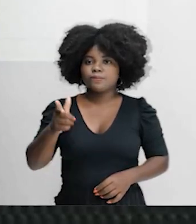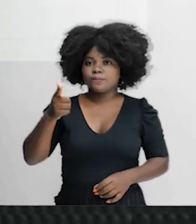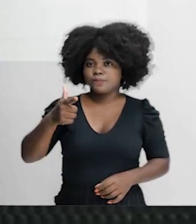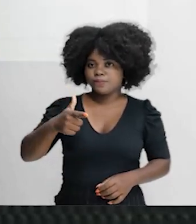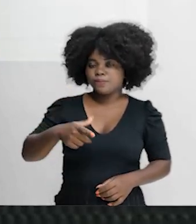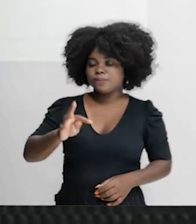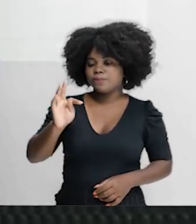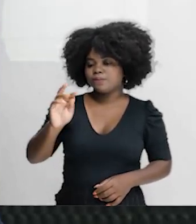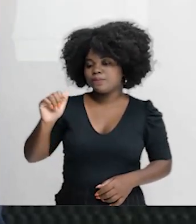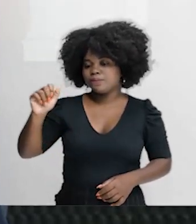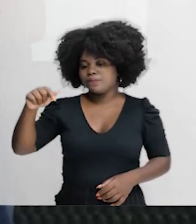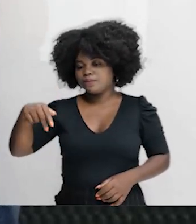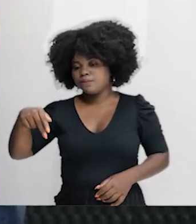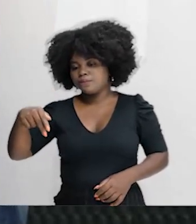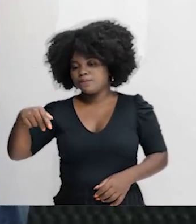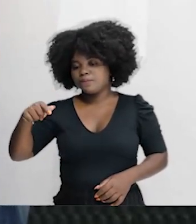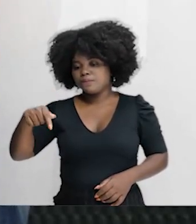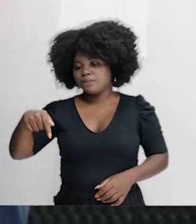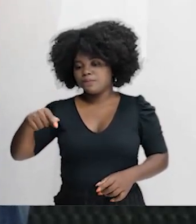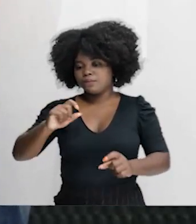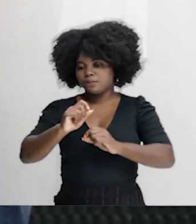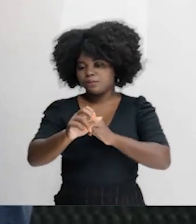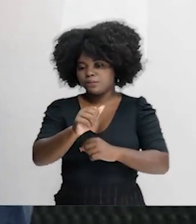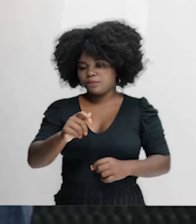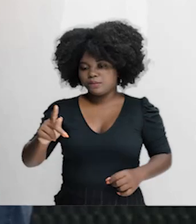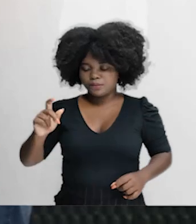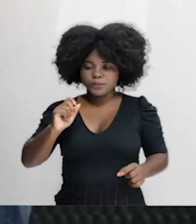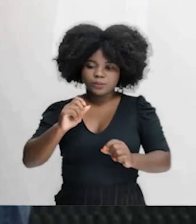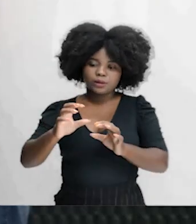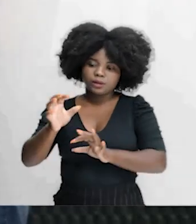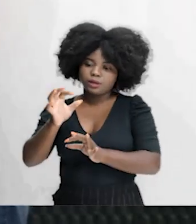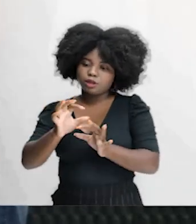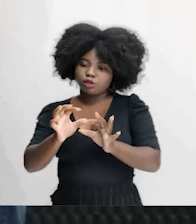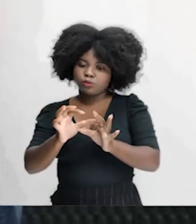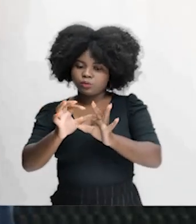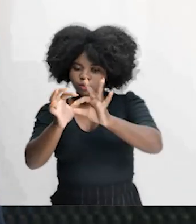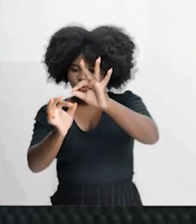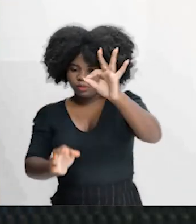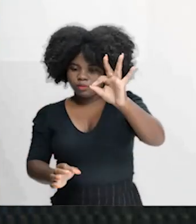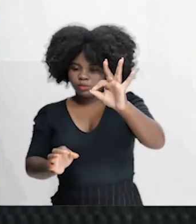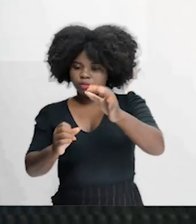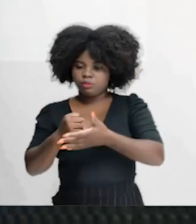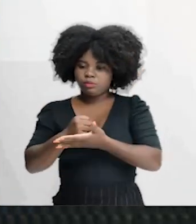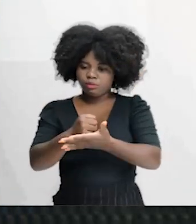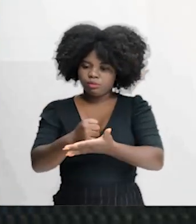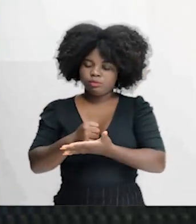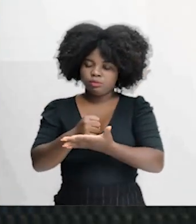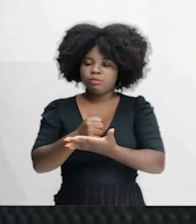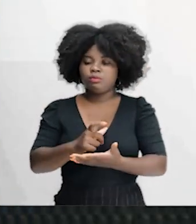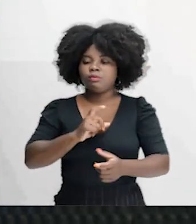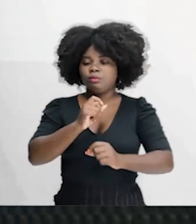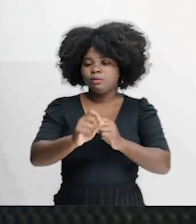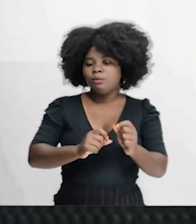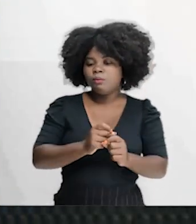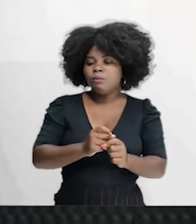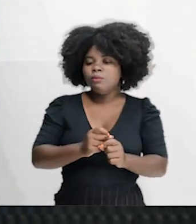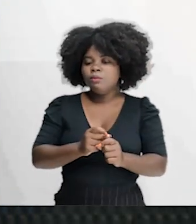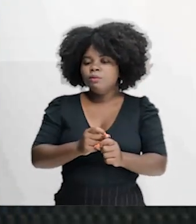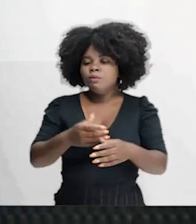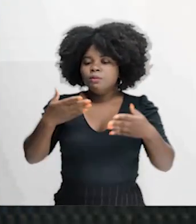um arco AP é determinada pela reta auxiliar, que passa pelo centro O e